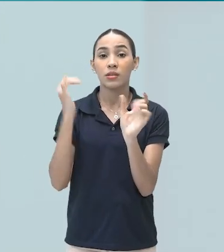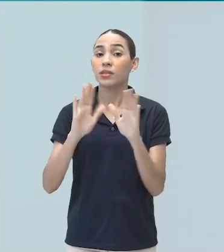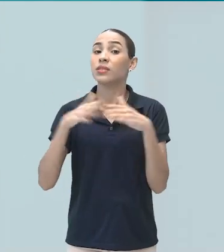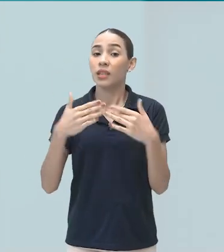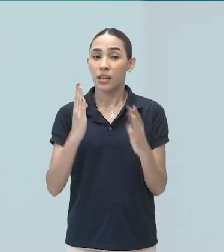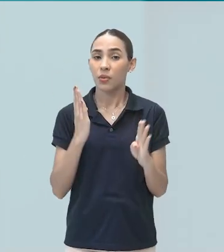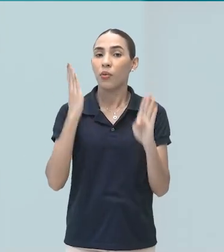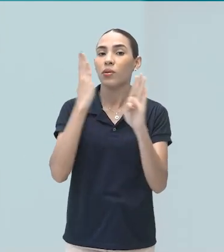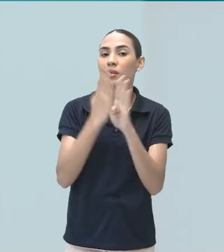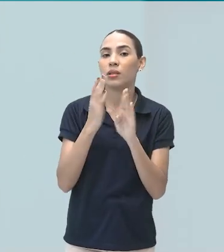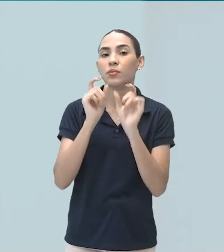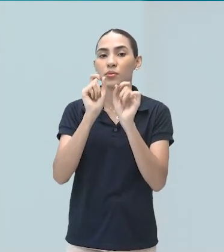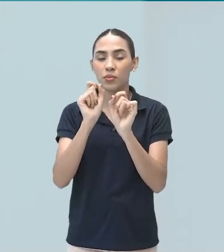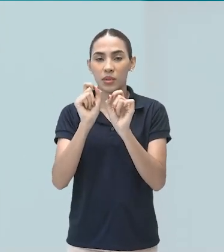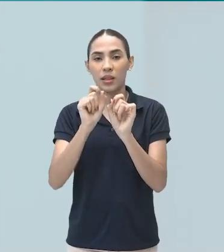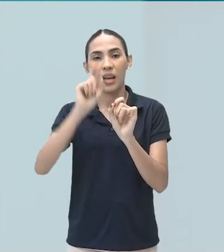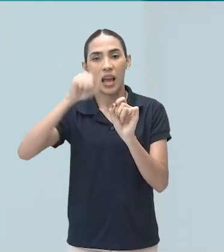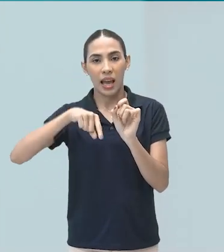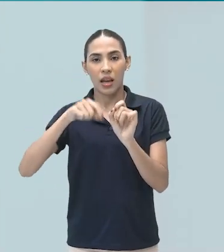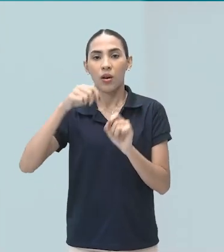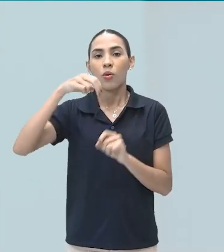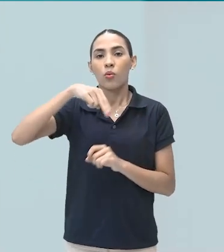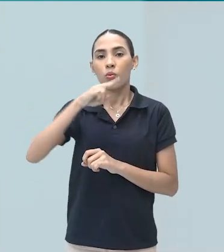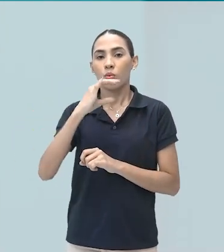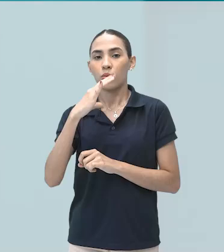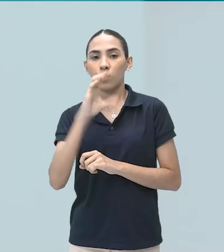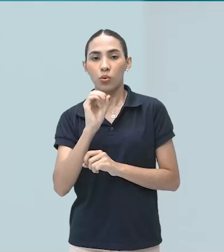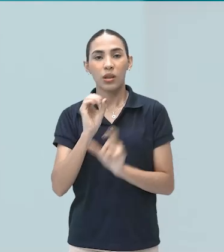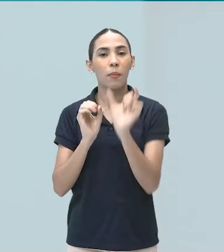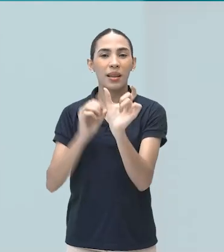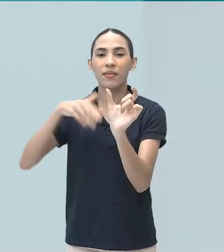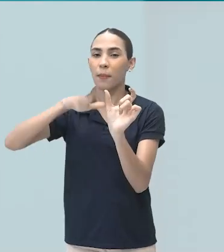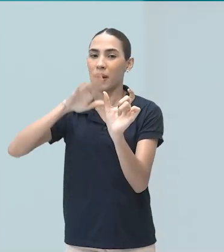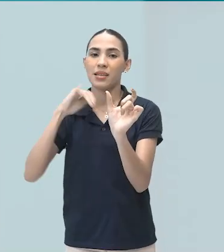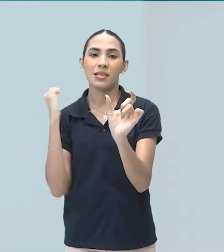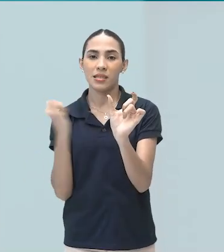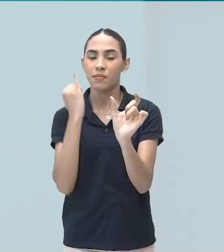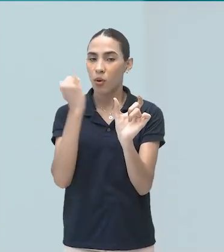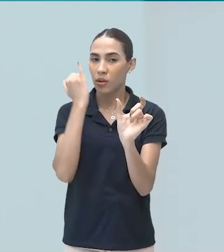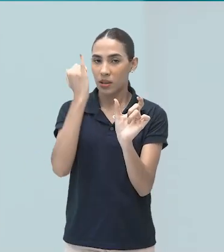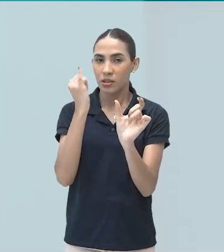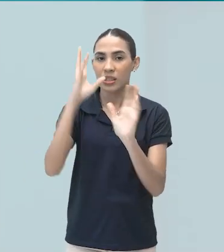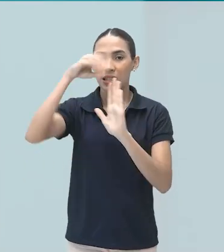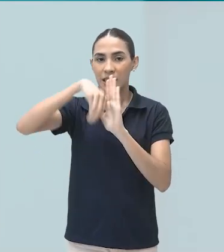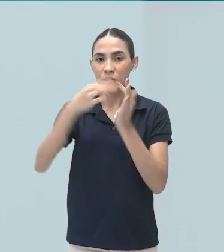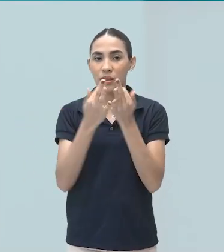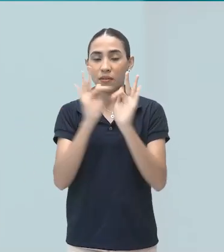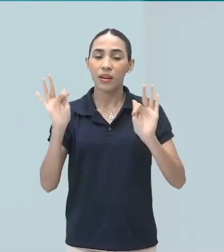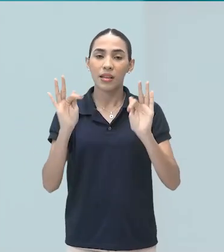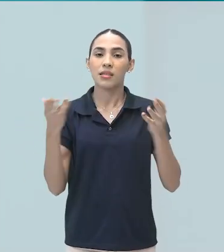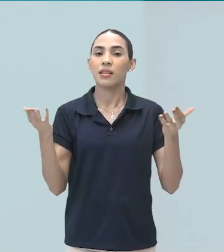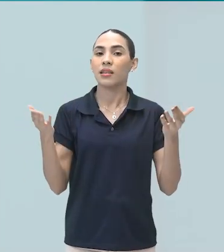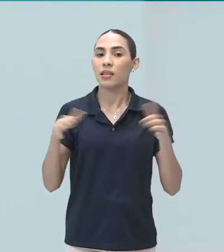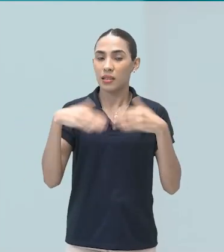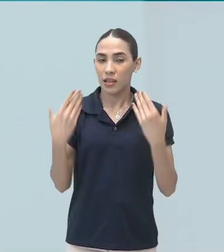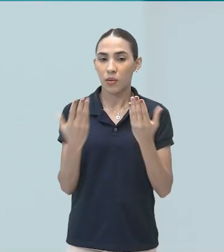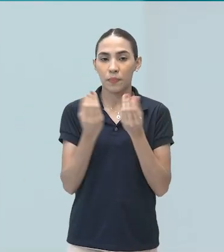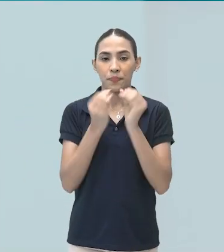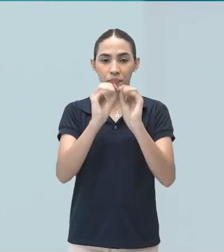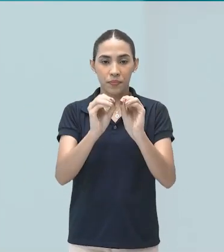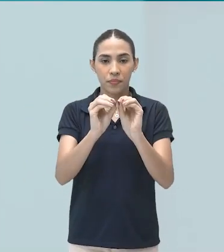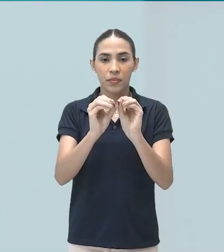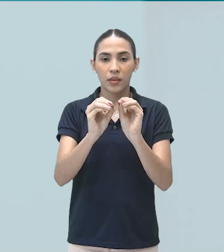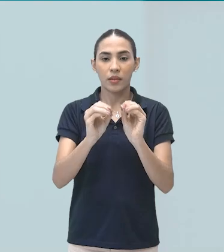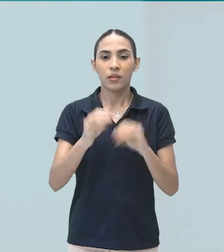já identificamos que ela é o nosso núcleo do sujeito, é a palavra mais importante. Então, vamos colocar lá no nosso